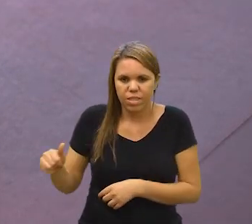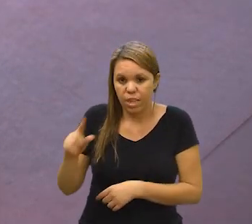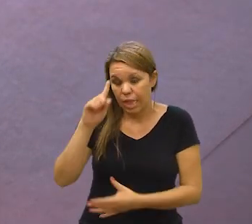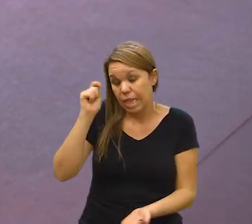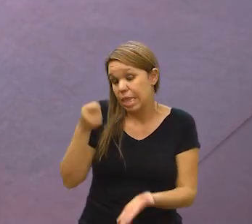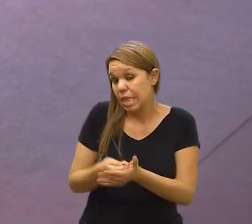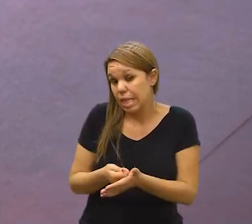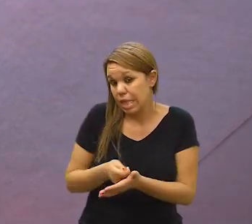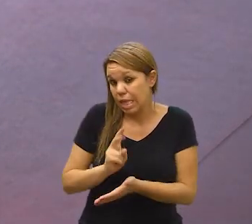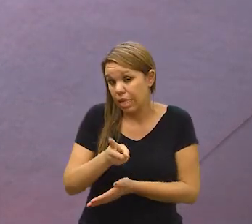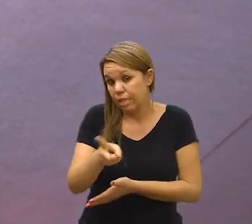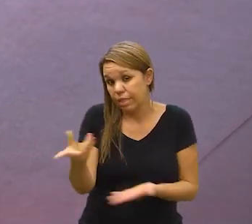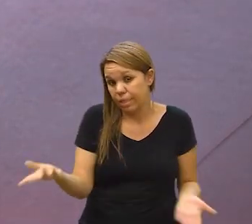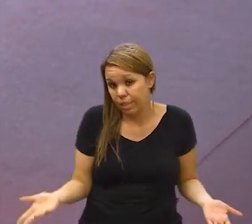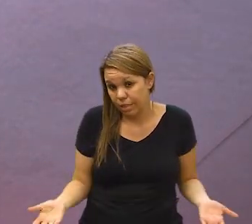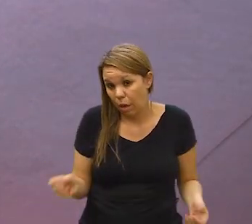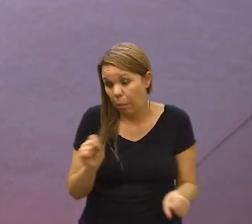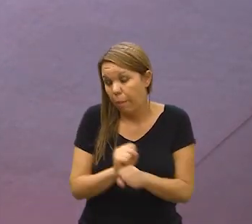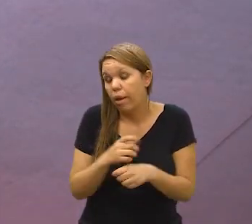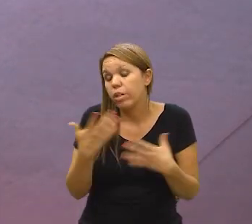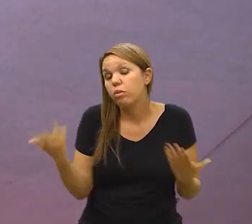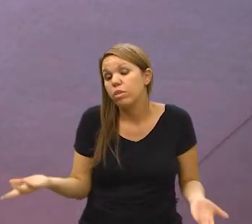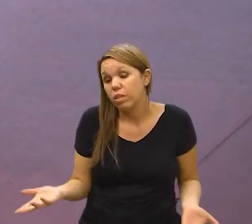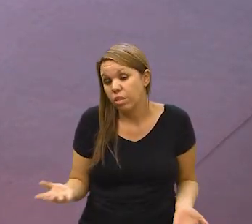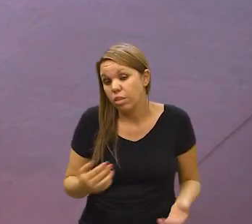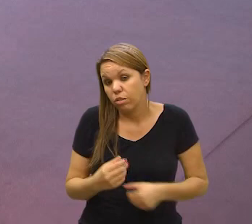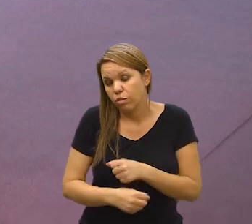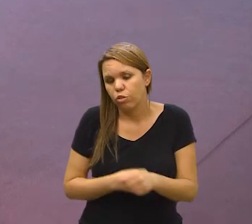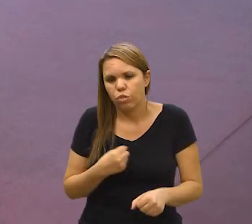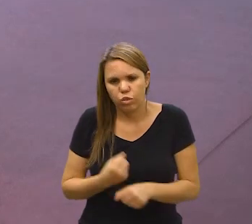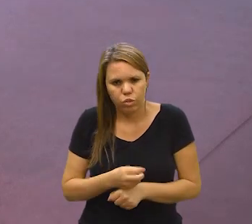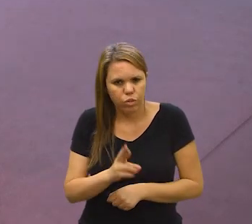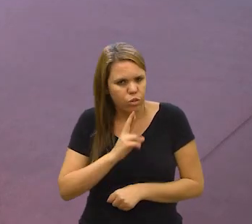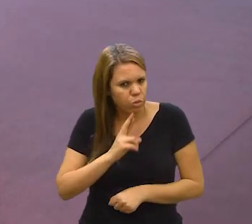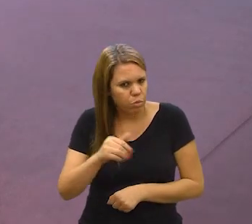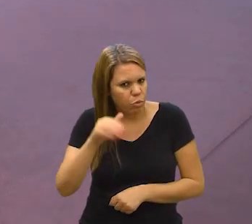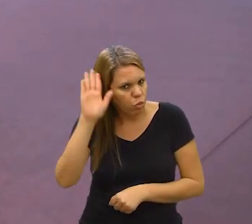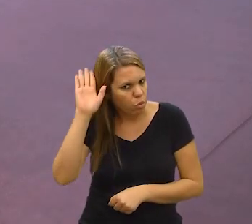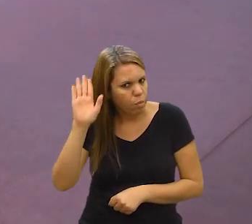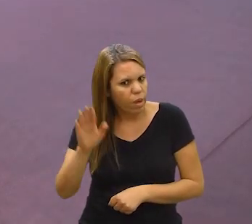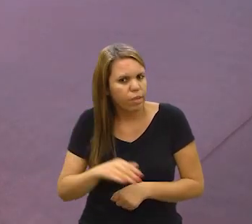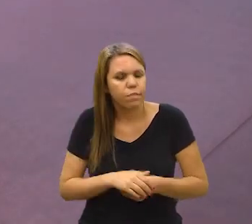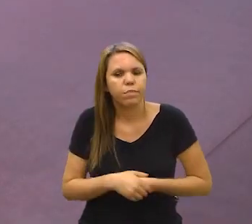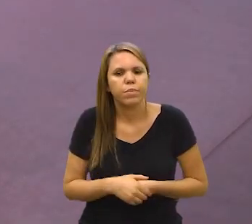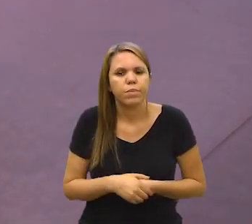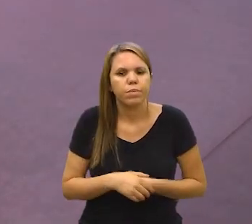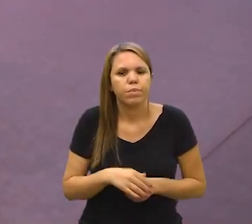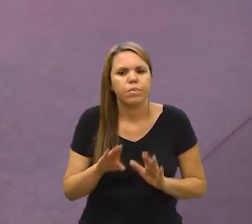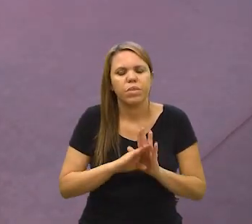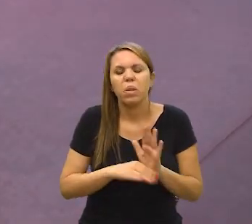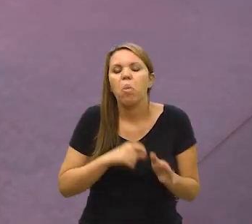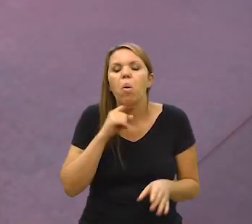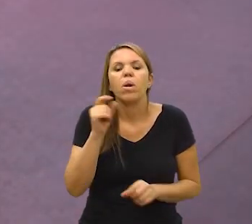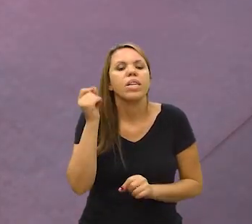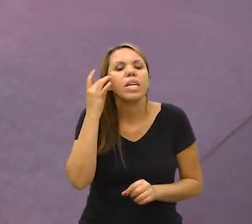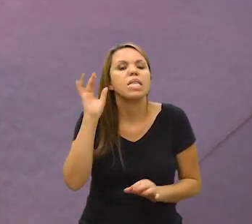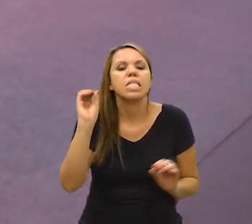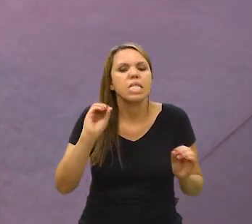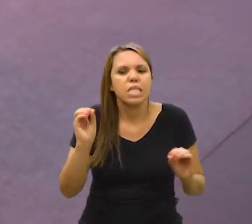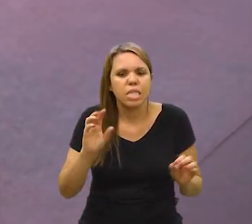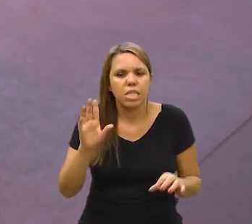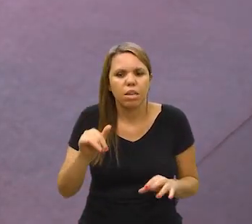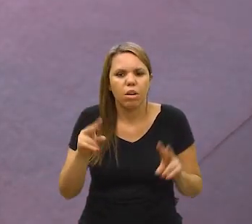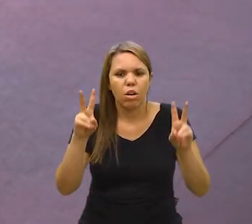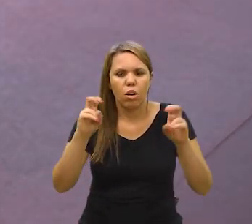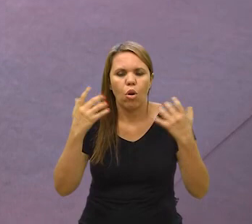decisão. Continua para o que será que aconteceu nesse ano? Essa é a resposta e muito mais. Tem o quadro que ninguém sabe, a gente vai saber